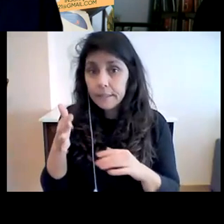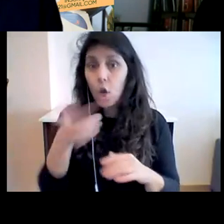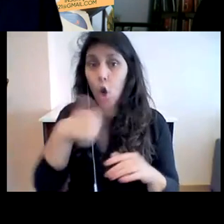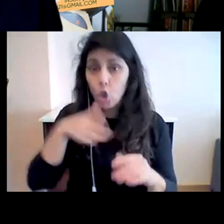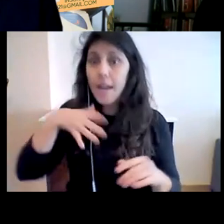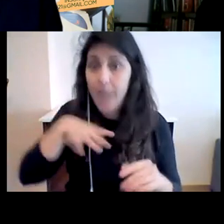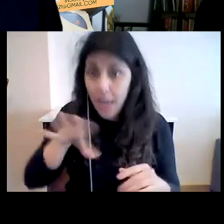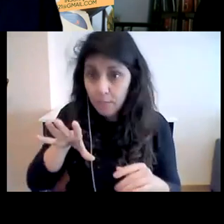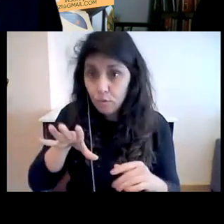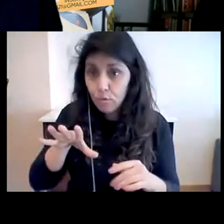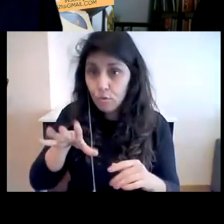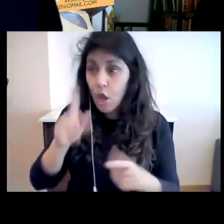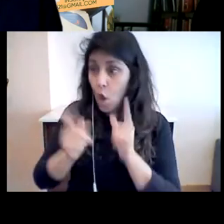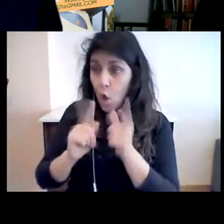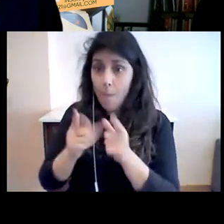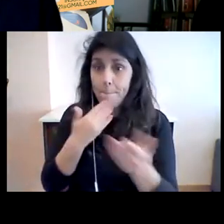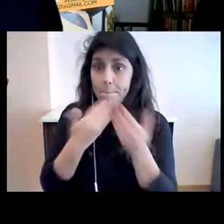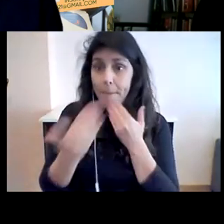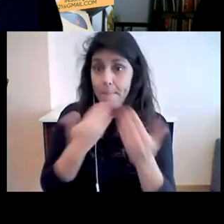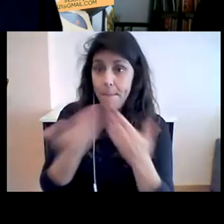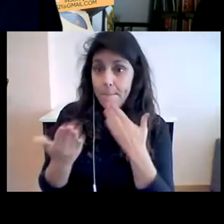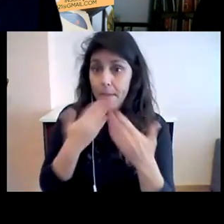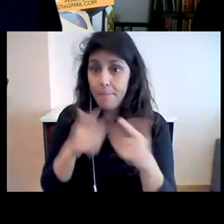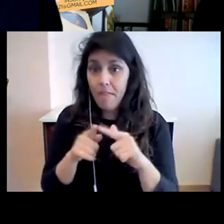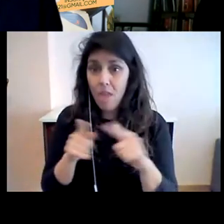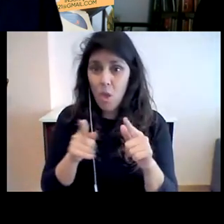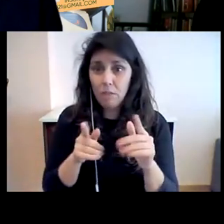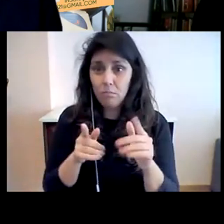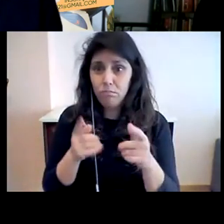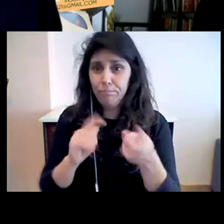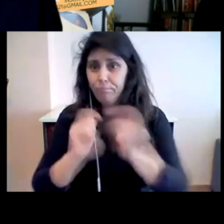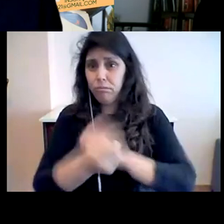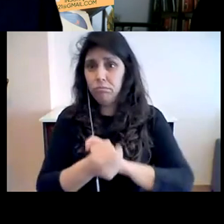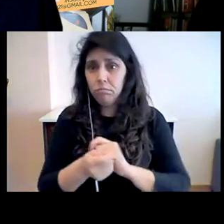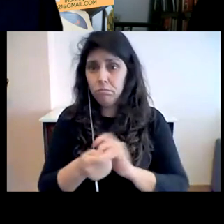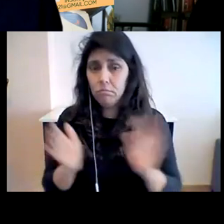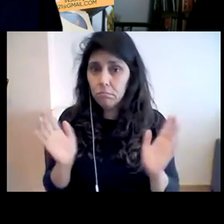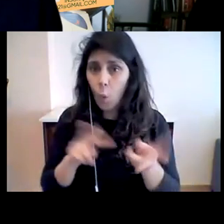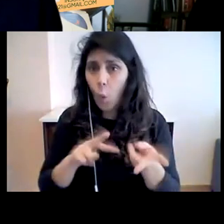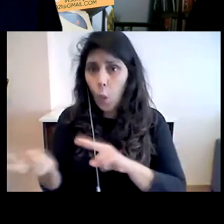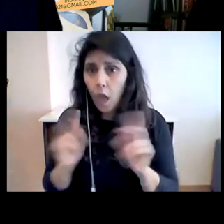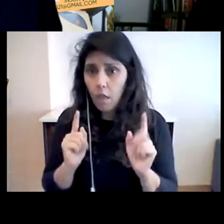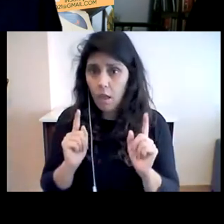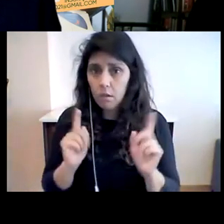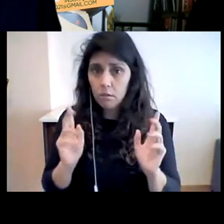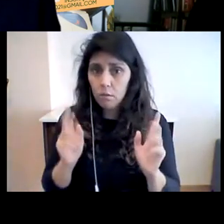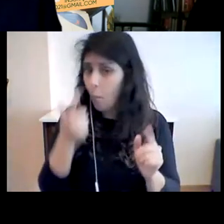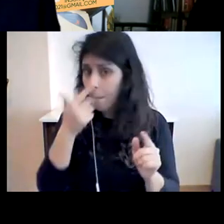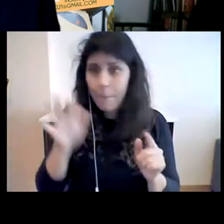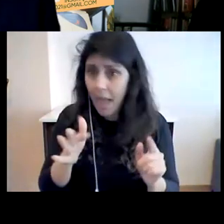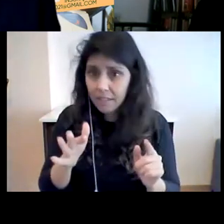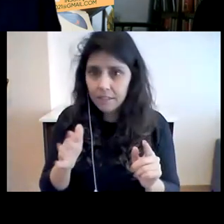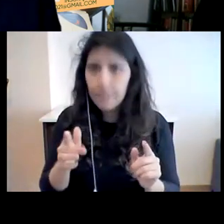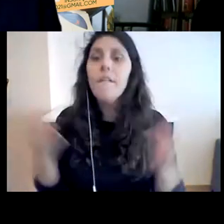solicitado é simultaneamente coisas contraditórias, eu acho, não é parece, no meu entendimento, de